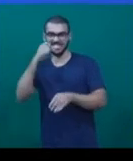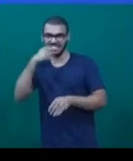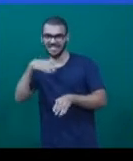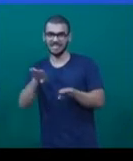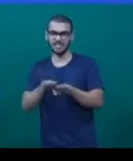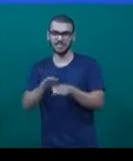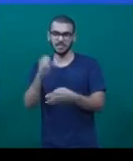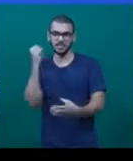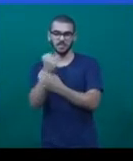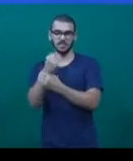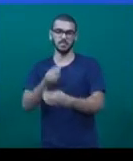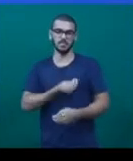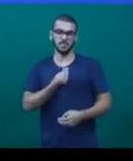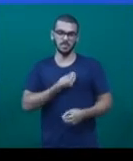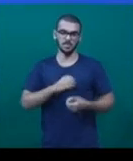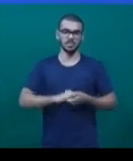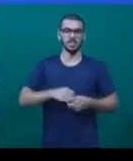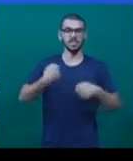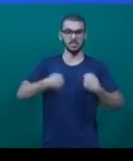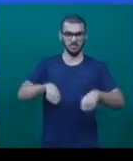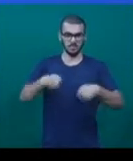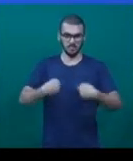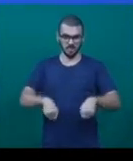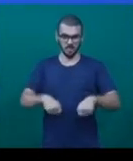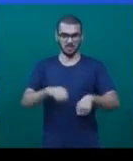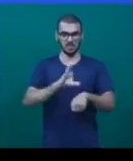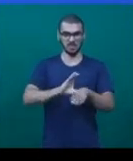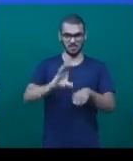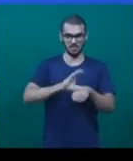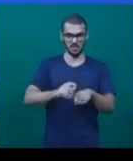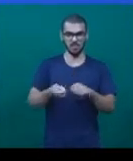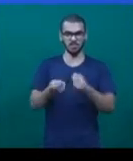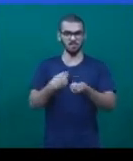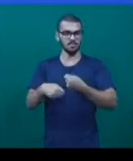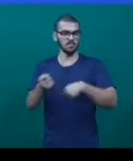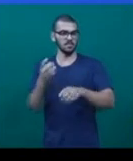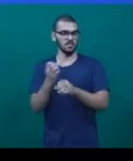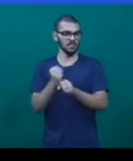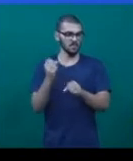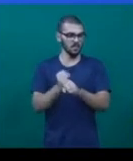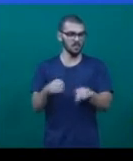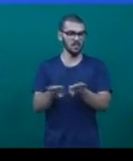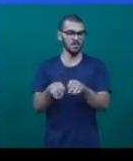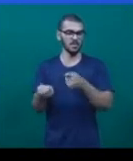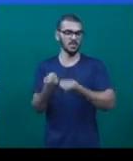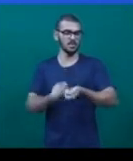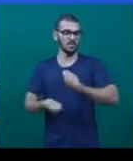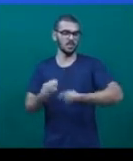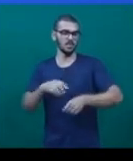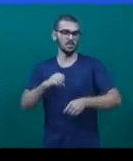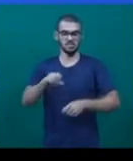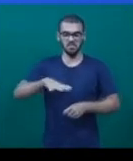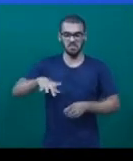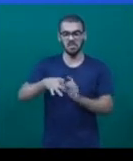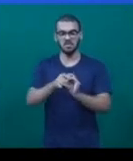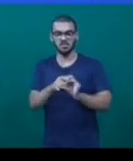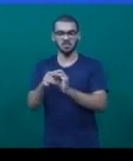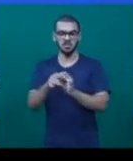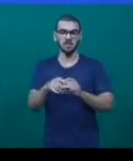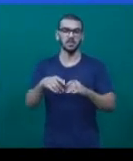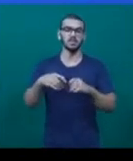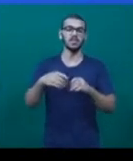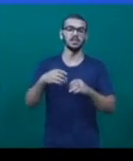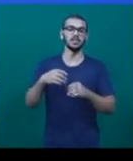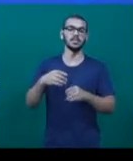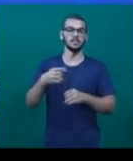e ainda seguro de vida. Como requisitos, cursar superior em administração, ciências contábeis ou áreas afins. Os